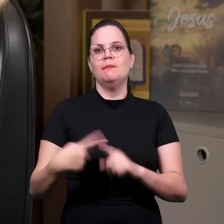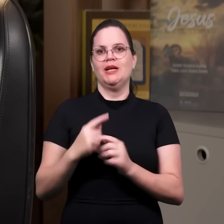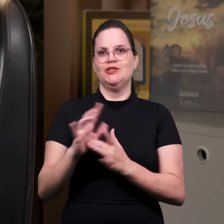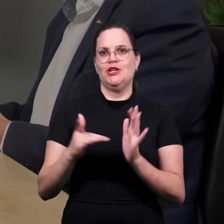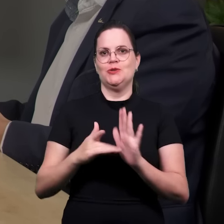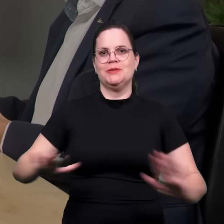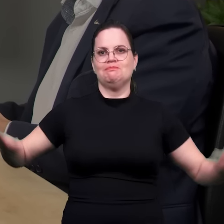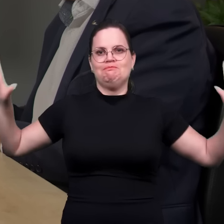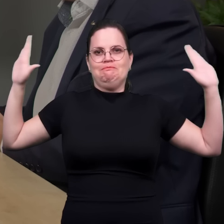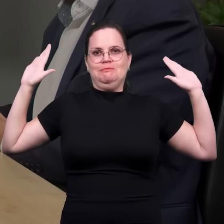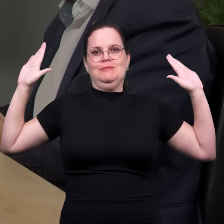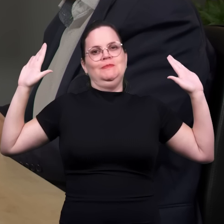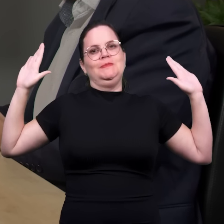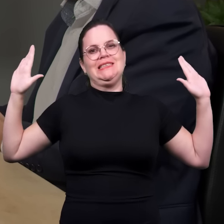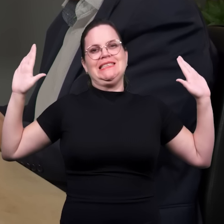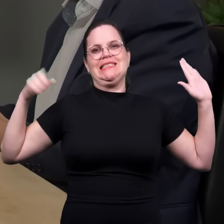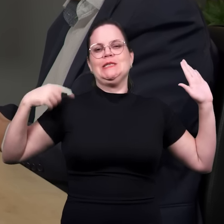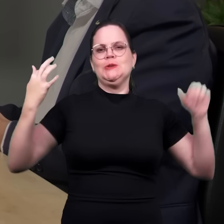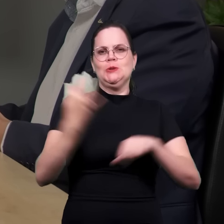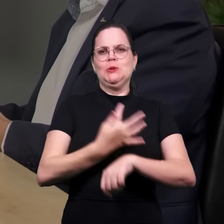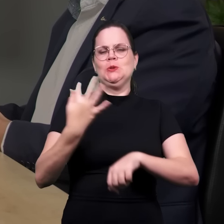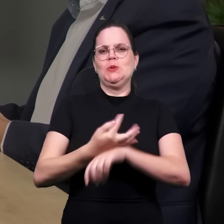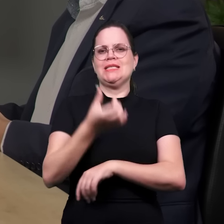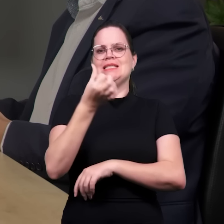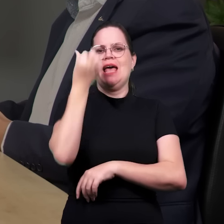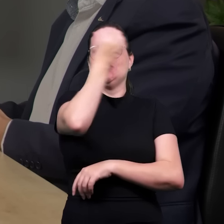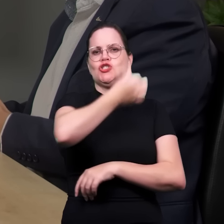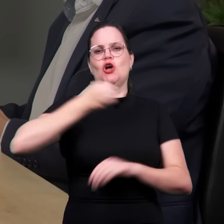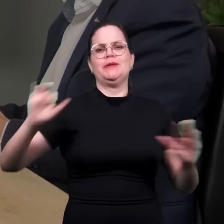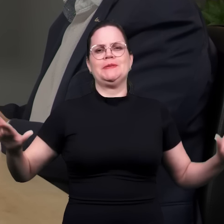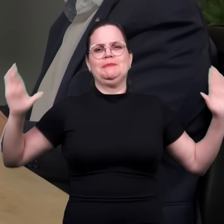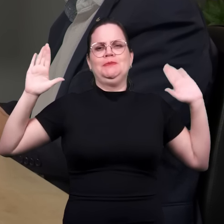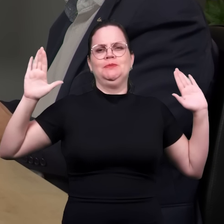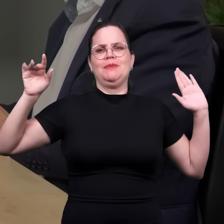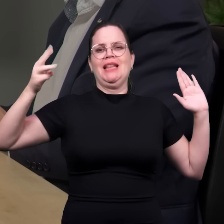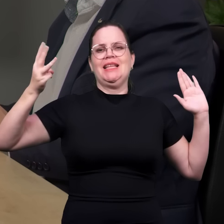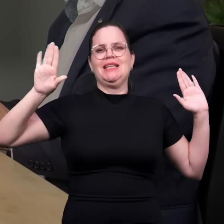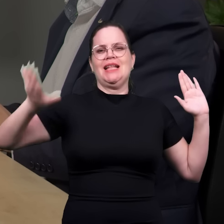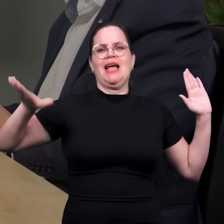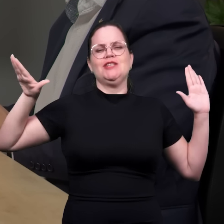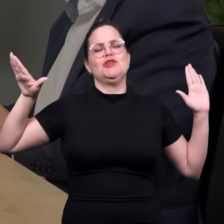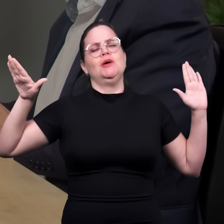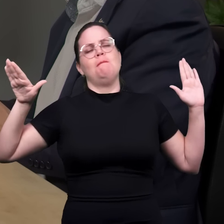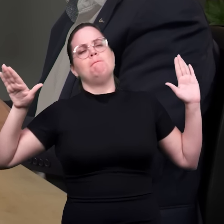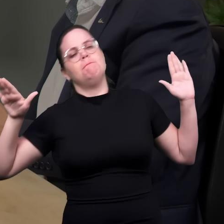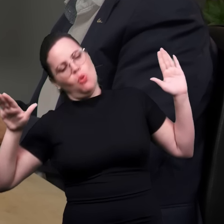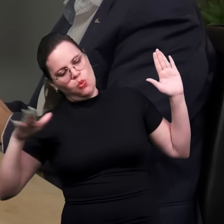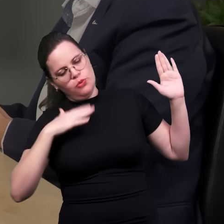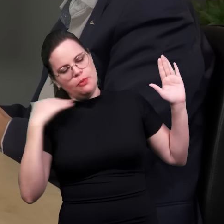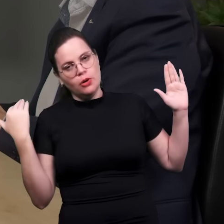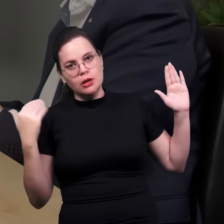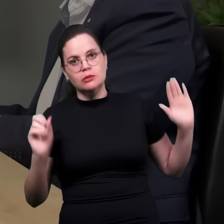Calvário, às 15 horas da tarde seria sacrificado. E tudo isso para que o povo pudesse ter